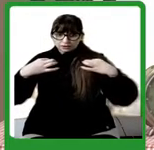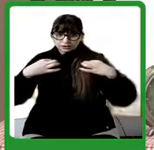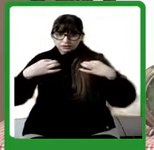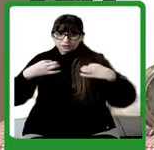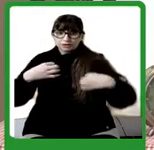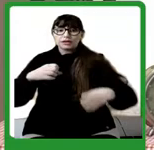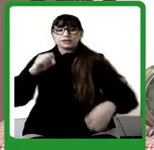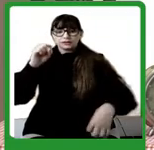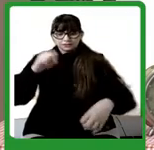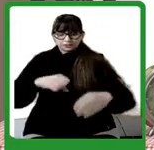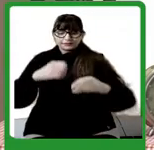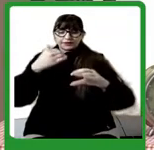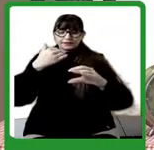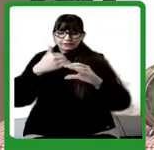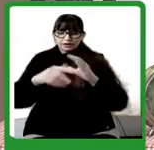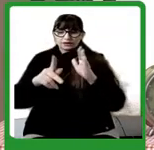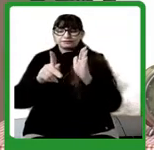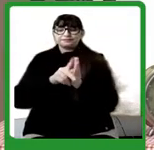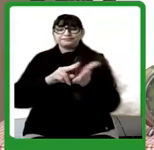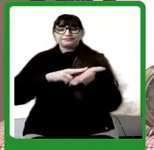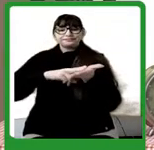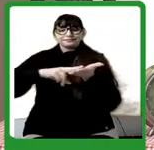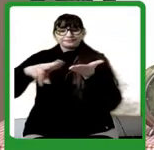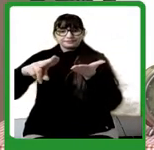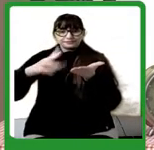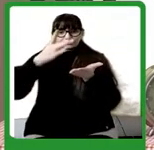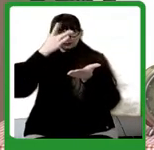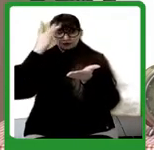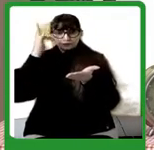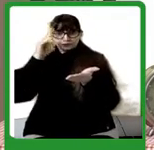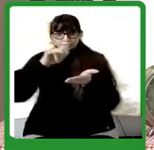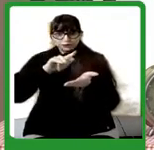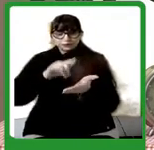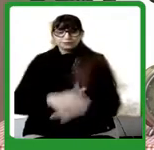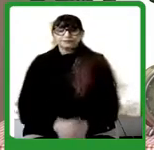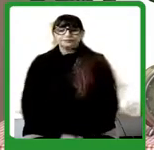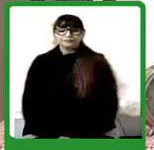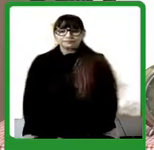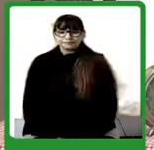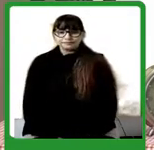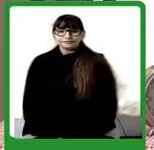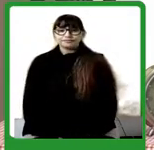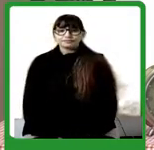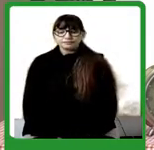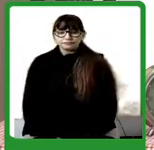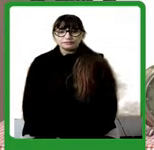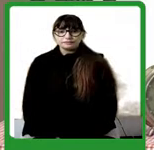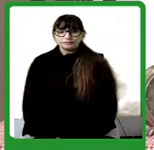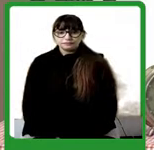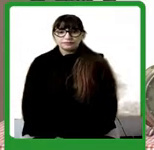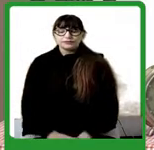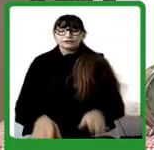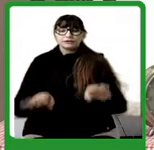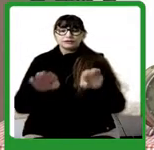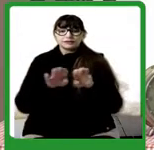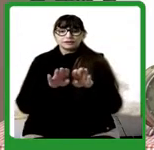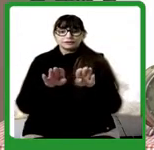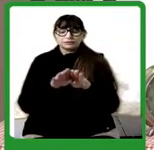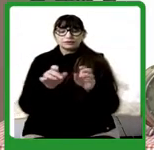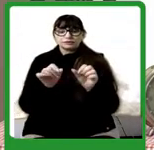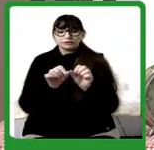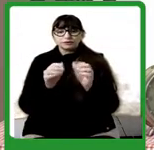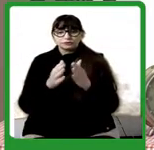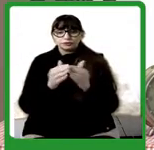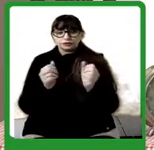enviar, então, por correio para aquelas pessoas que foram contempladas. Então, nós deixamos também um pedido aqui. Curta